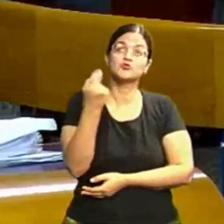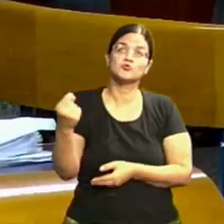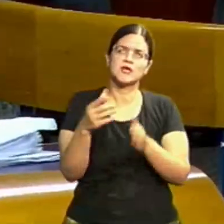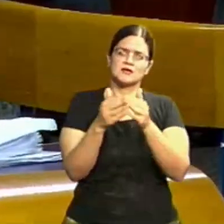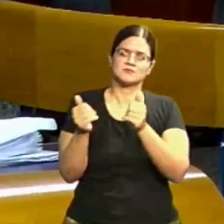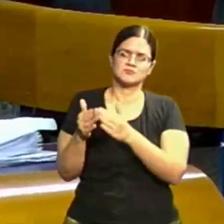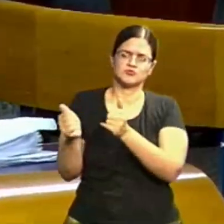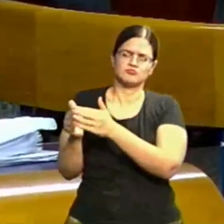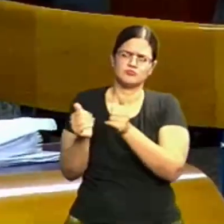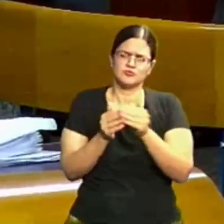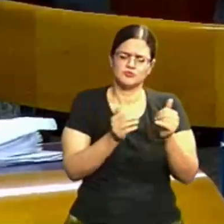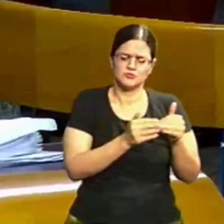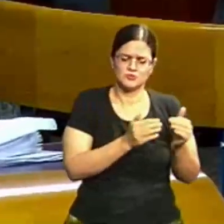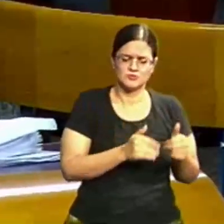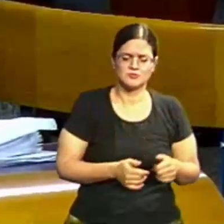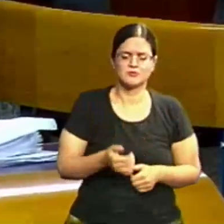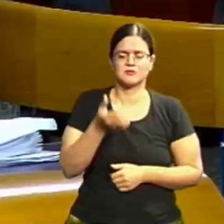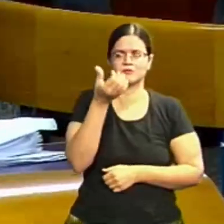requerimentos,